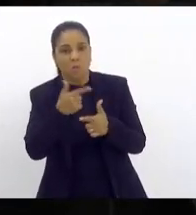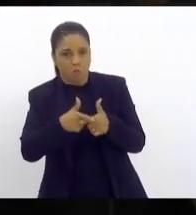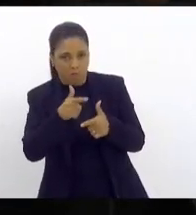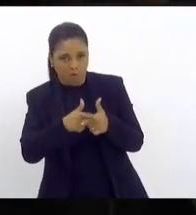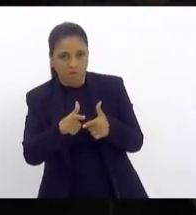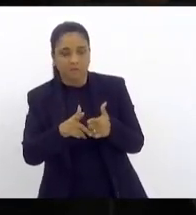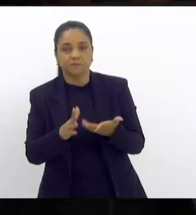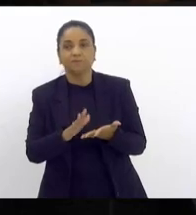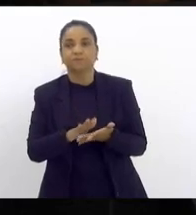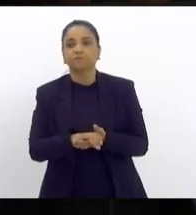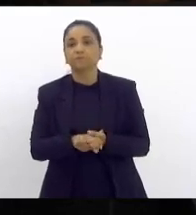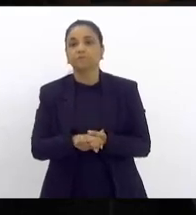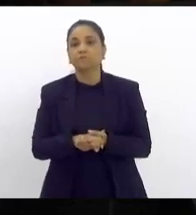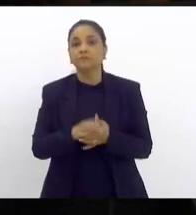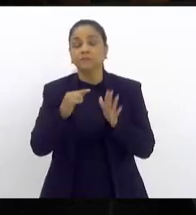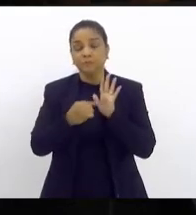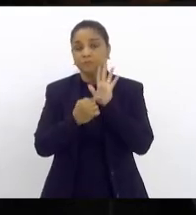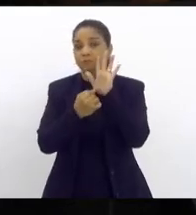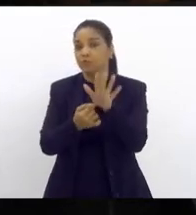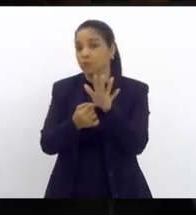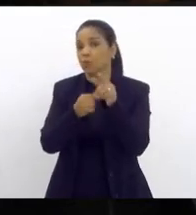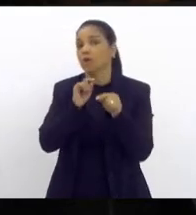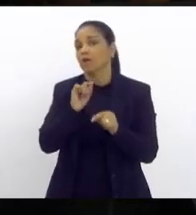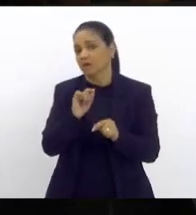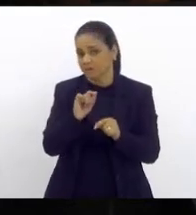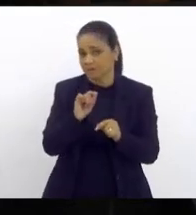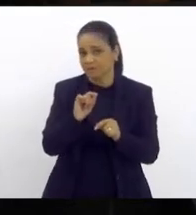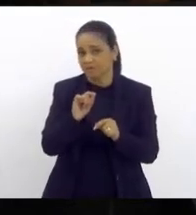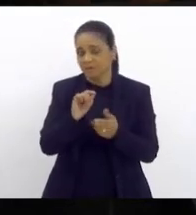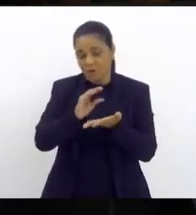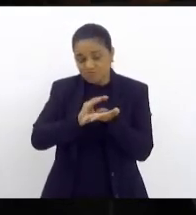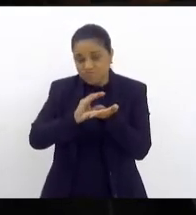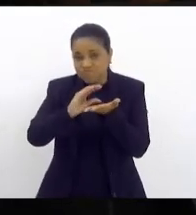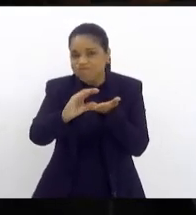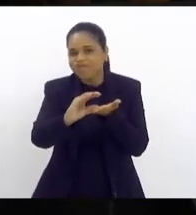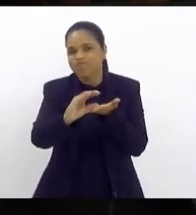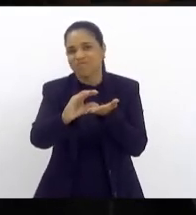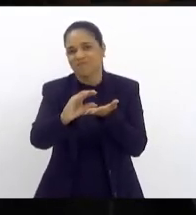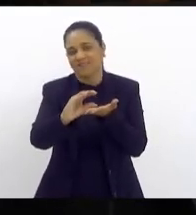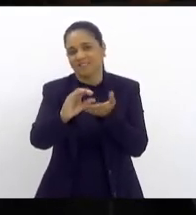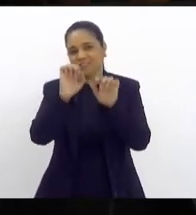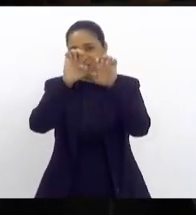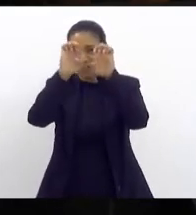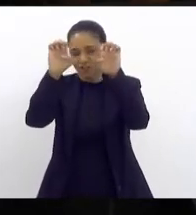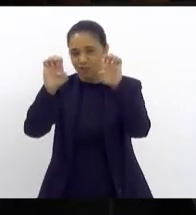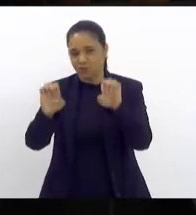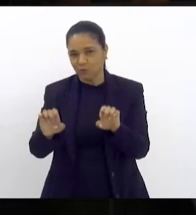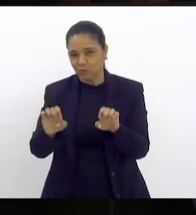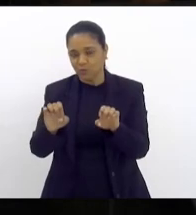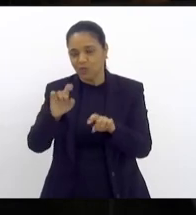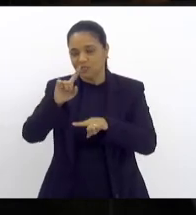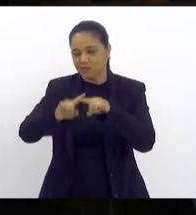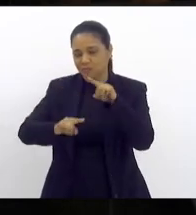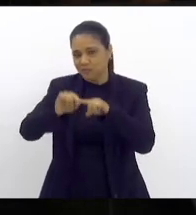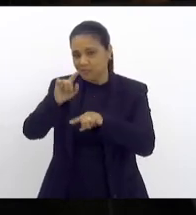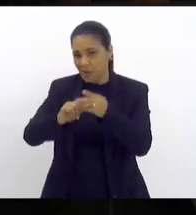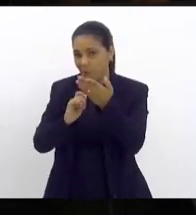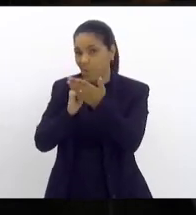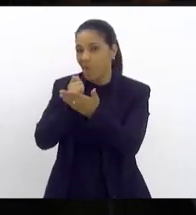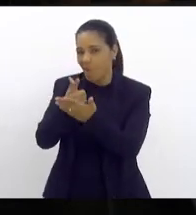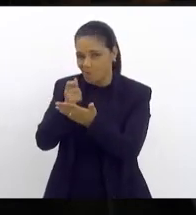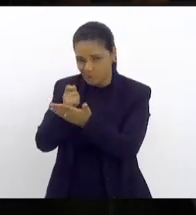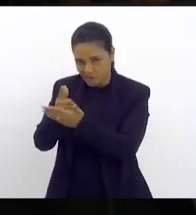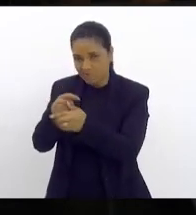e também ficou evidenciado a necessidade de um investimento muito grande em infraestrutura e aquisição de equipamentos E modernização de